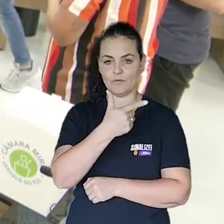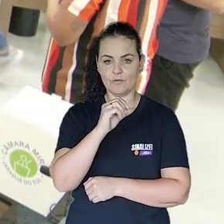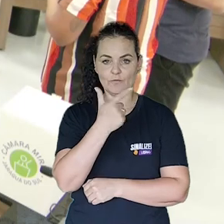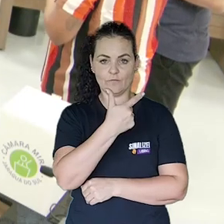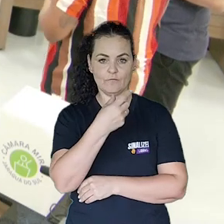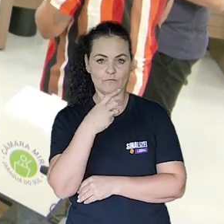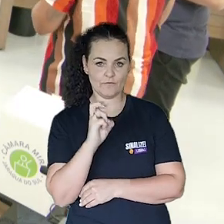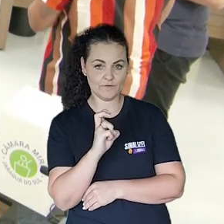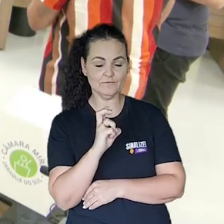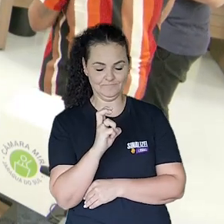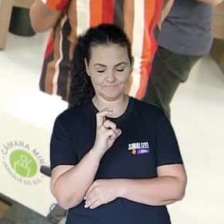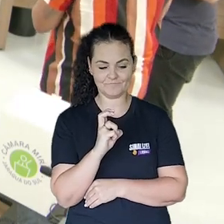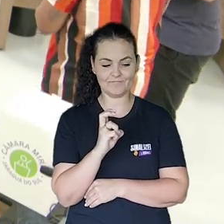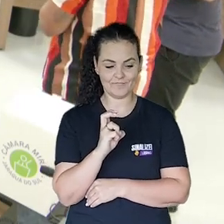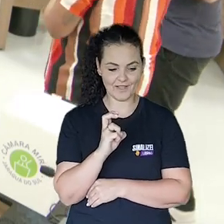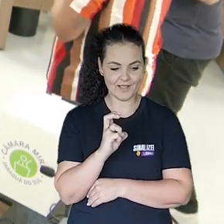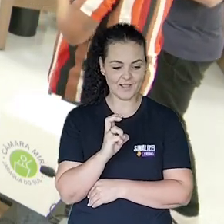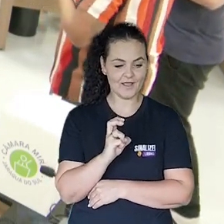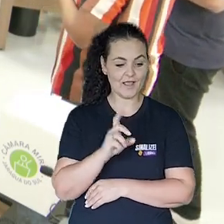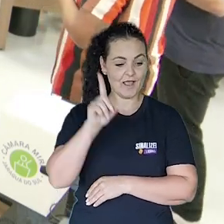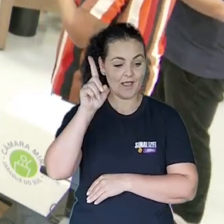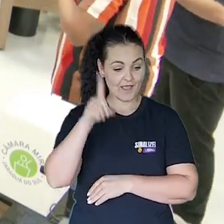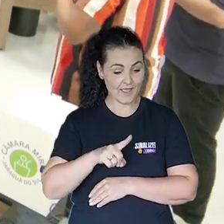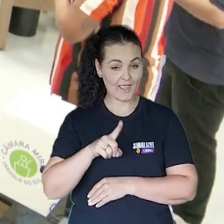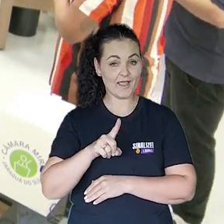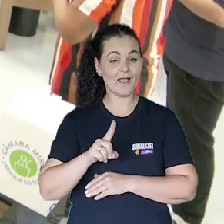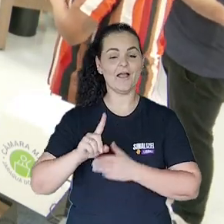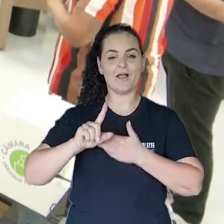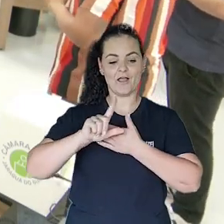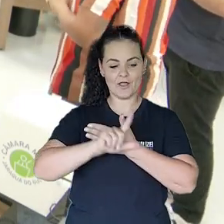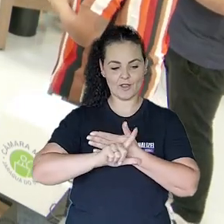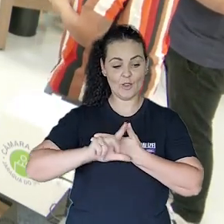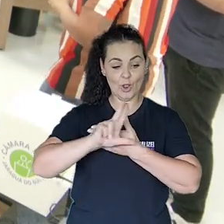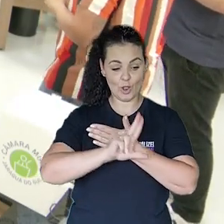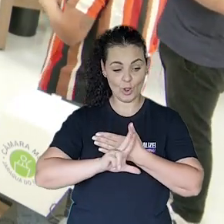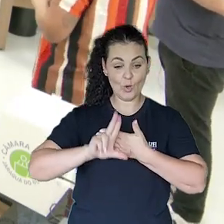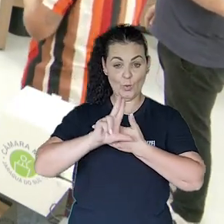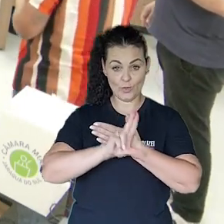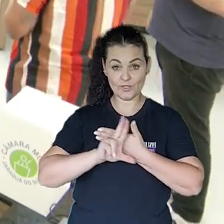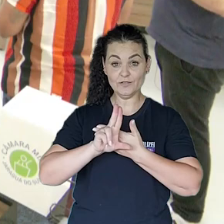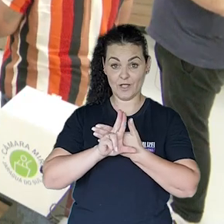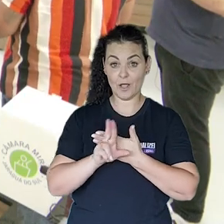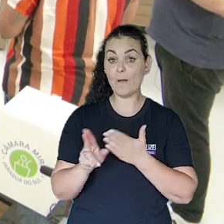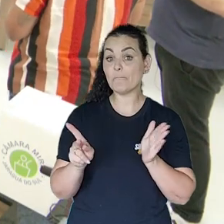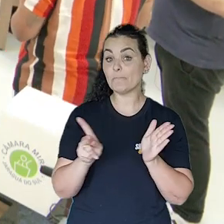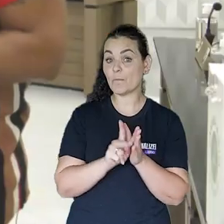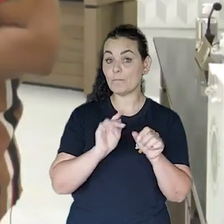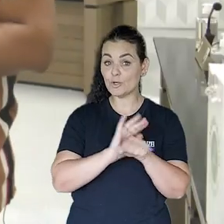lá do Jaraguá 99, isso né? Mesmo. Muito bem. Próximo, vamos lá.